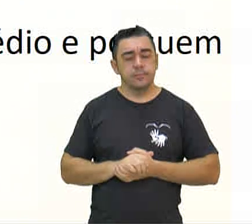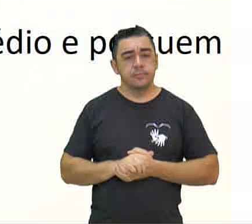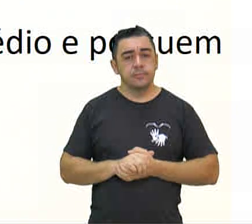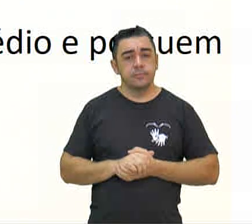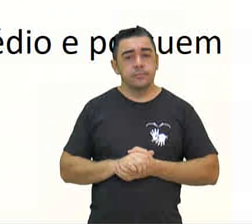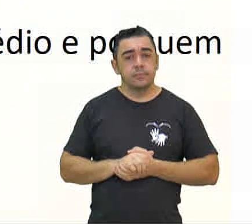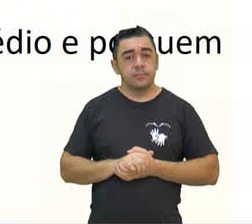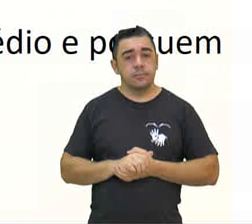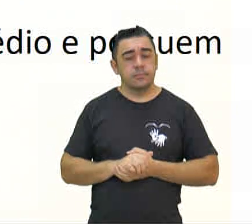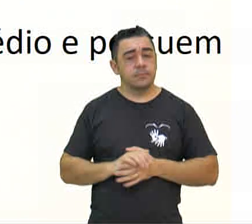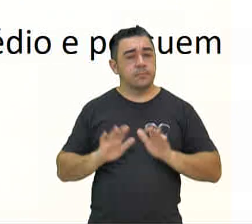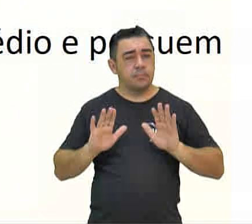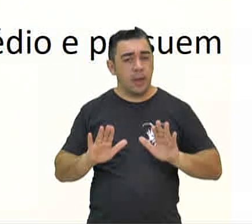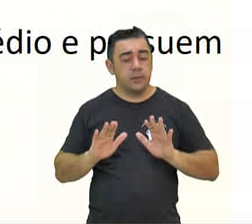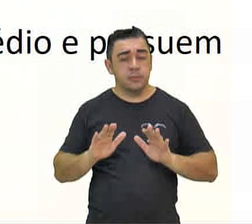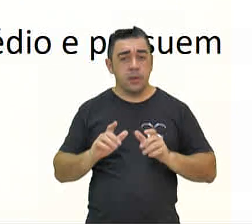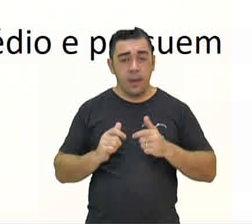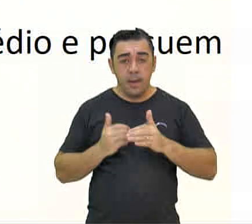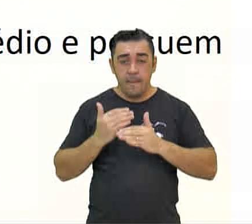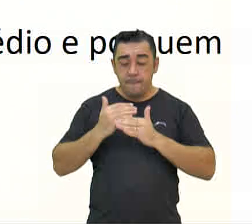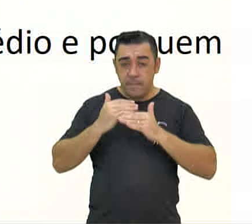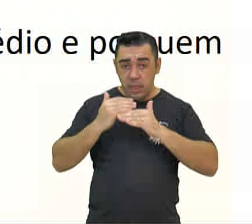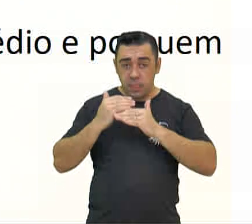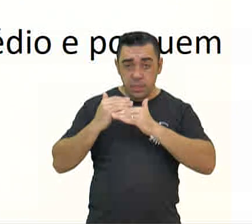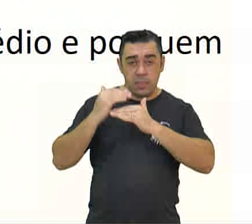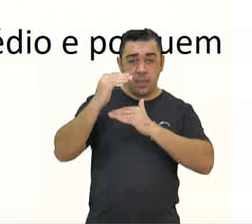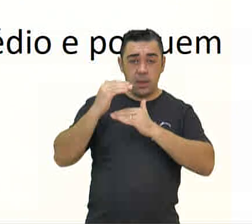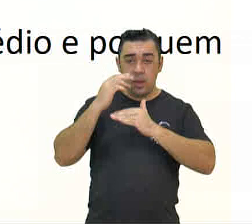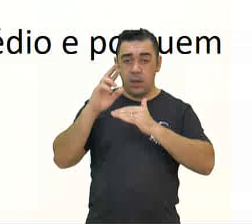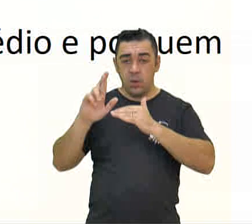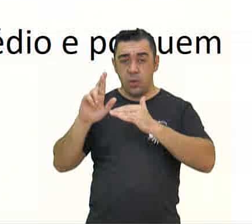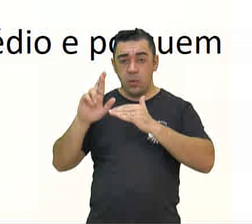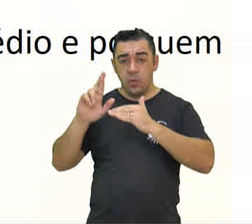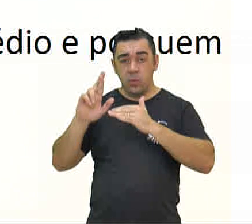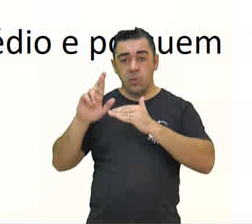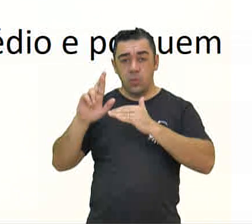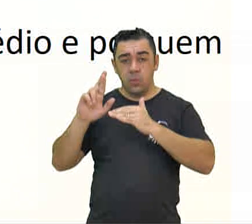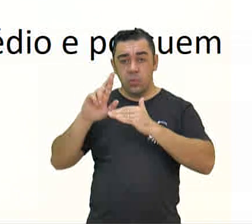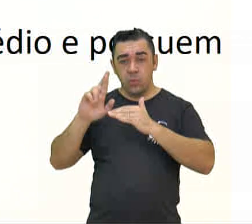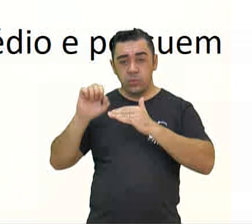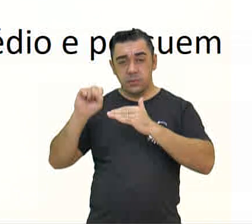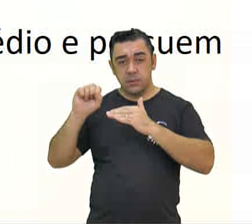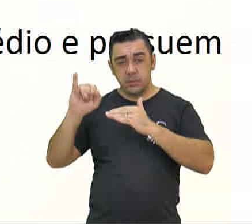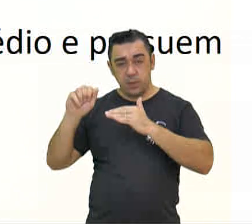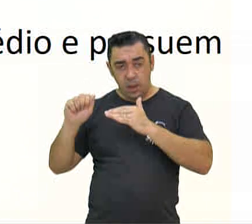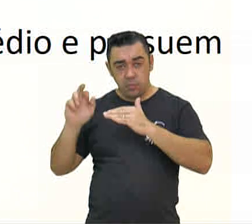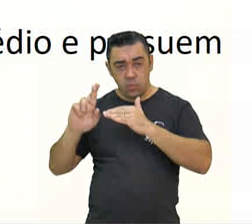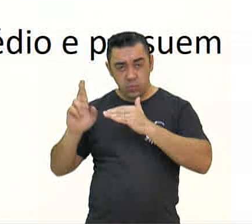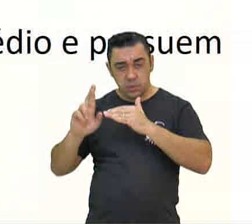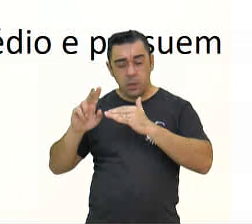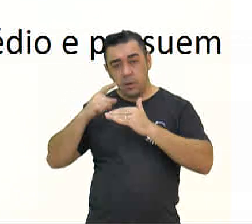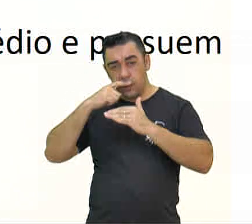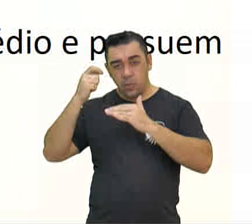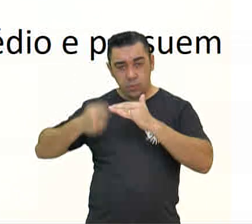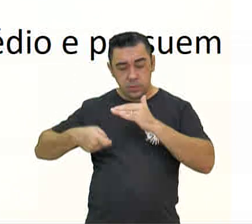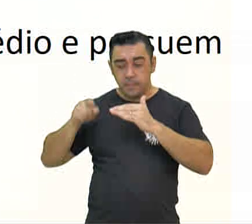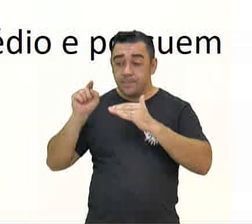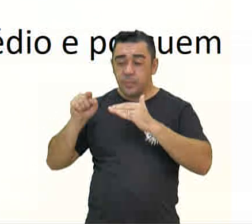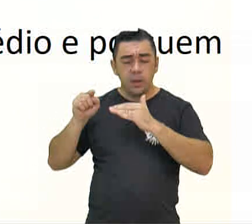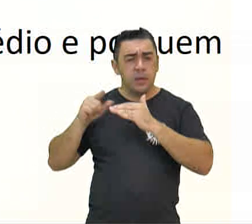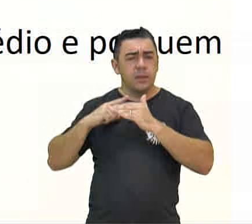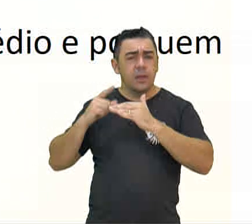isso. A parte russa do Cáucaso é formada por várias repúblicas. A Rússia luta para